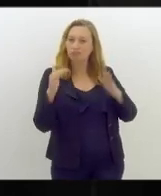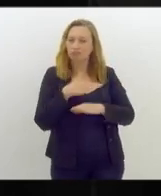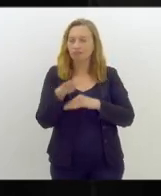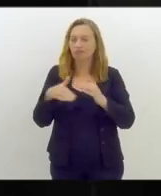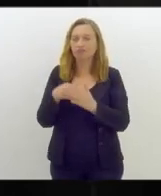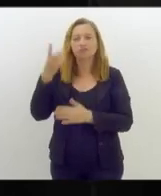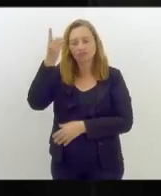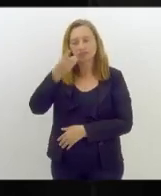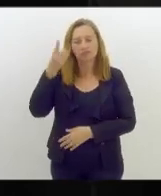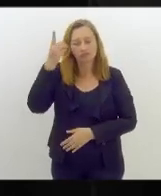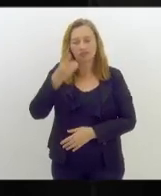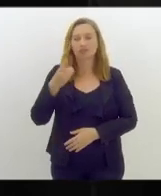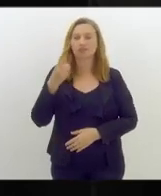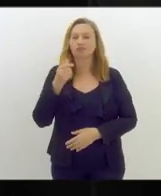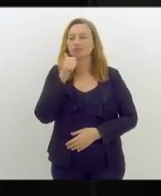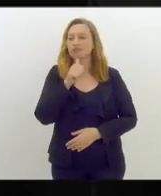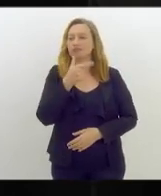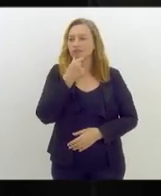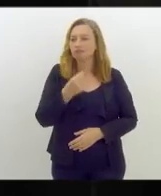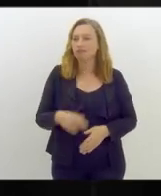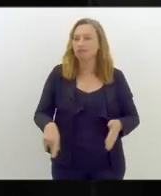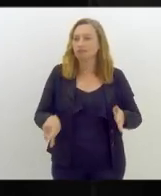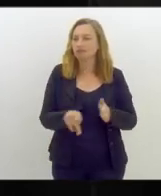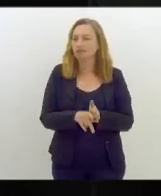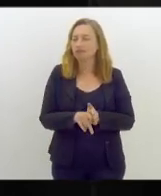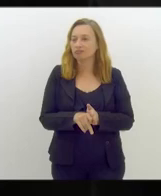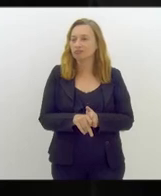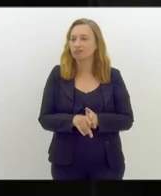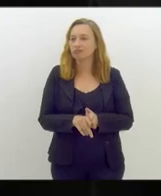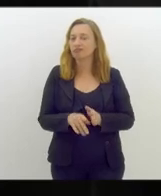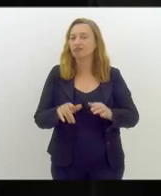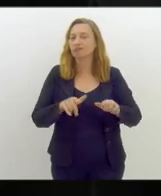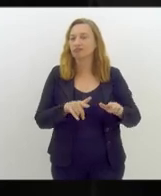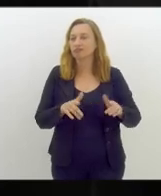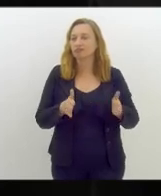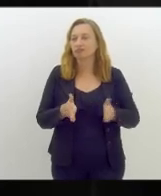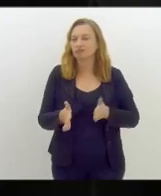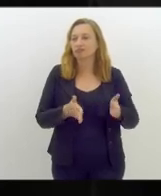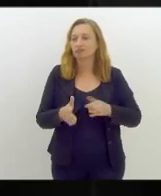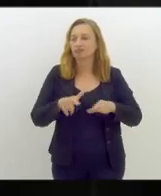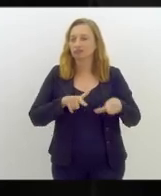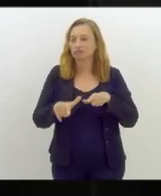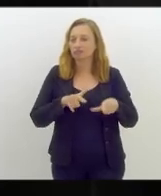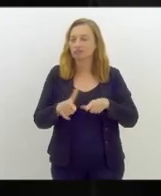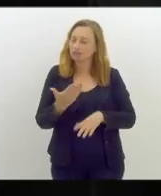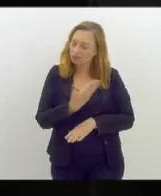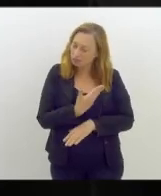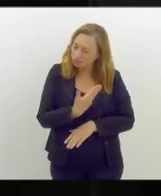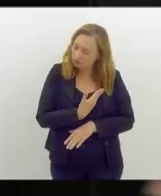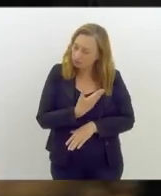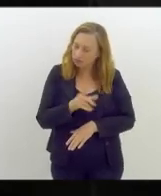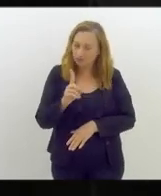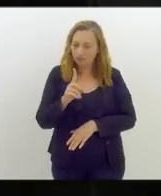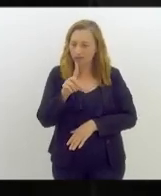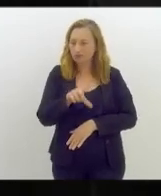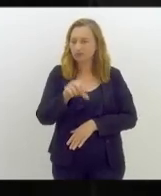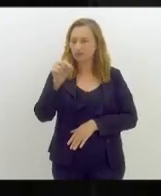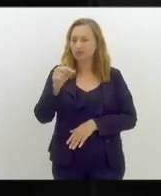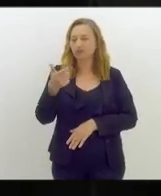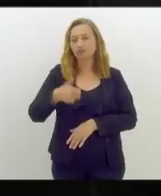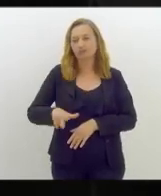os deputados e deputadas que fizeram parte dessa legislatura, aqueles amigos e amigas que não foram